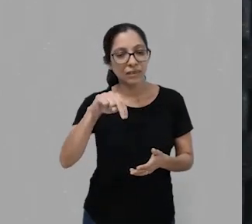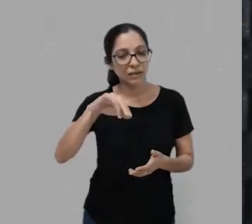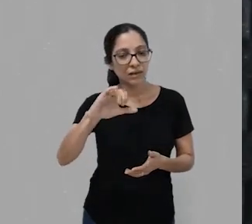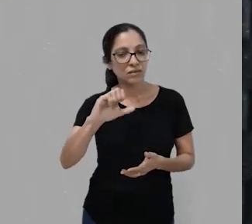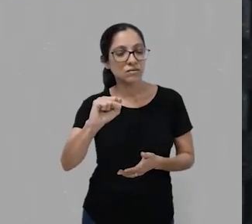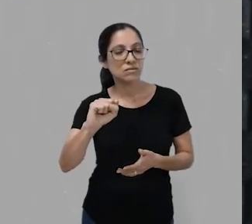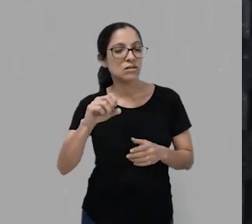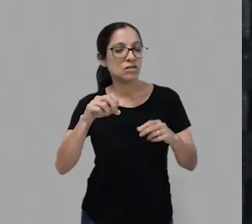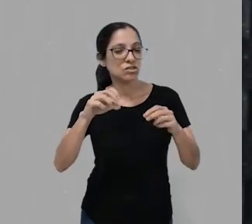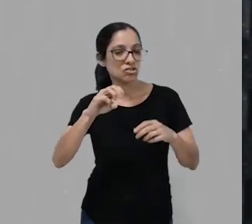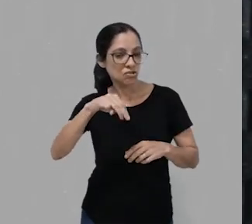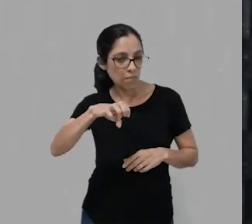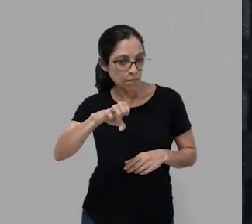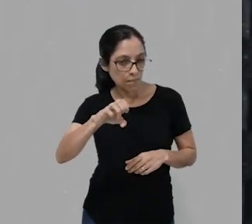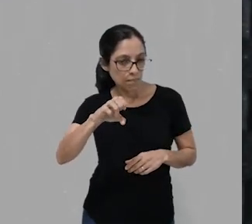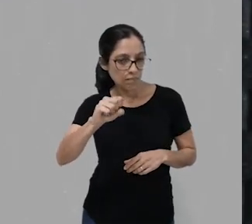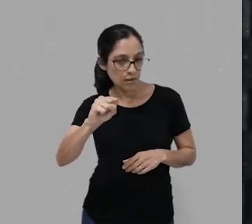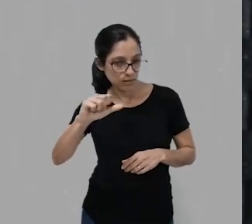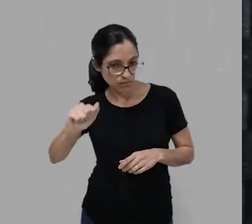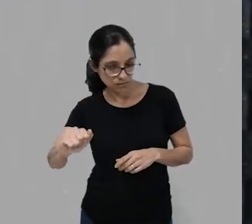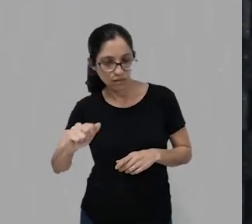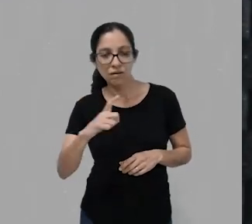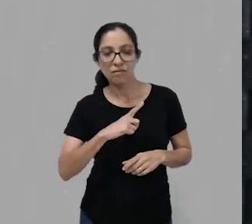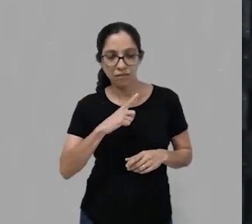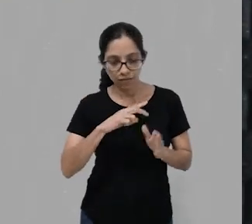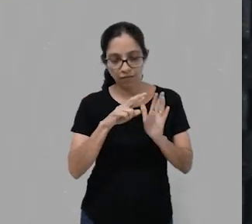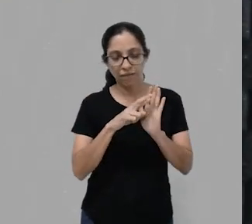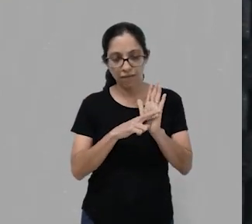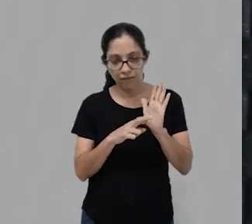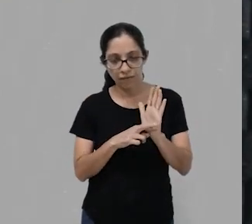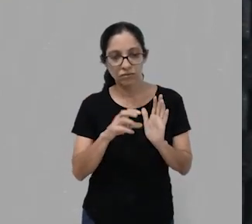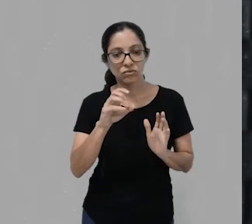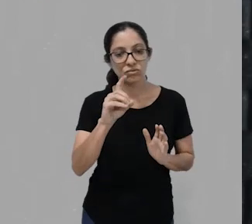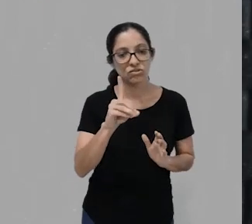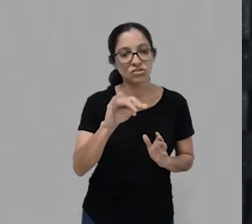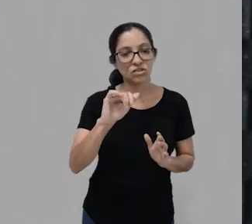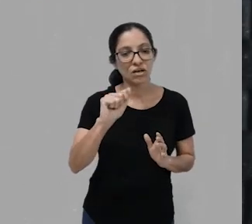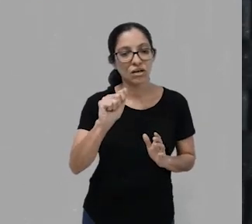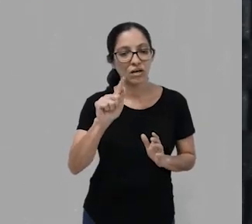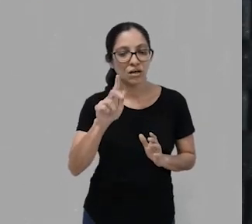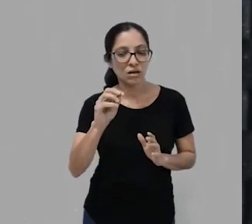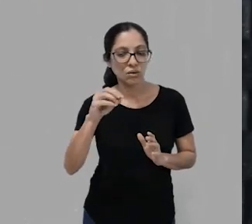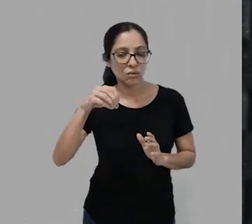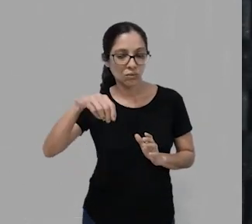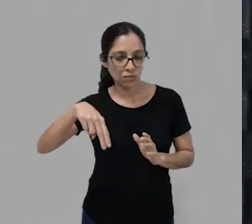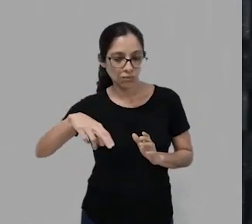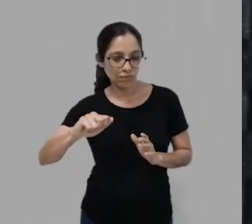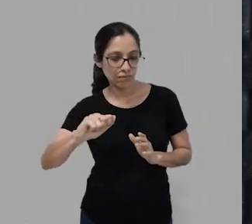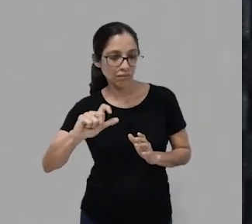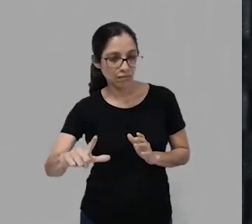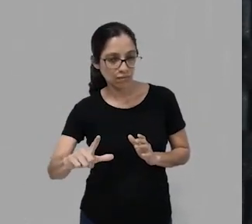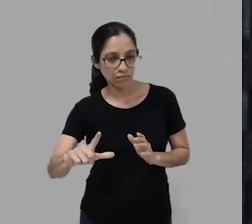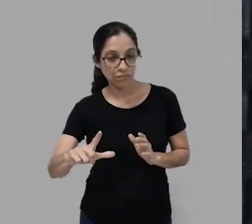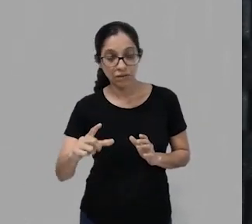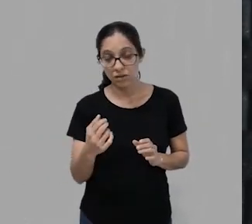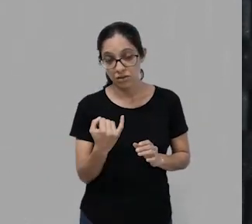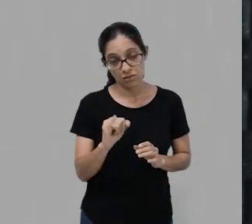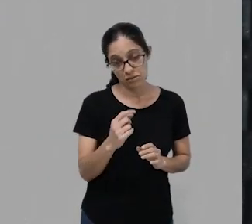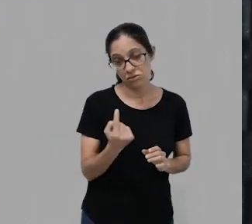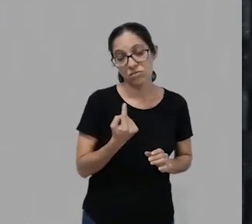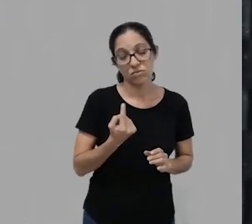existe essa regrinha do diagonal, porém, quando é no jogo individual, o atleta ele pode realizar o saque ali sem ser em